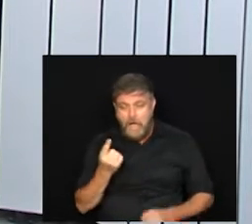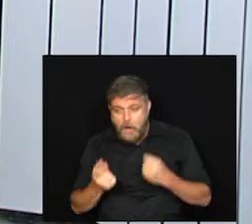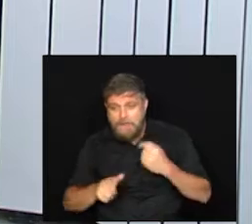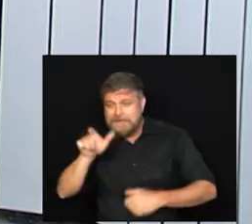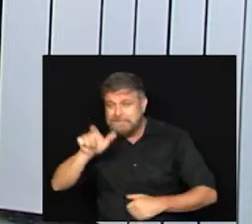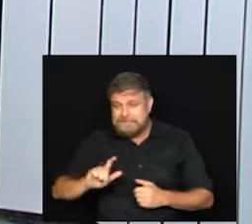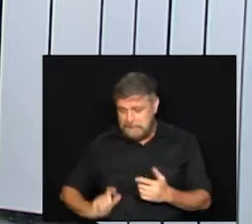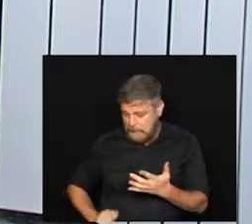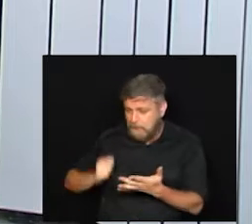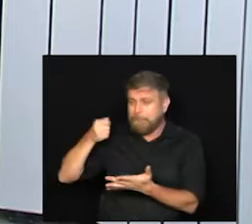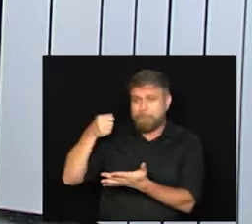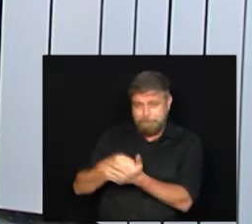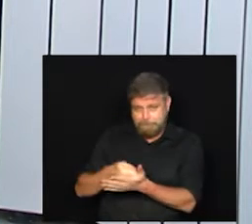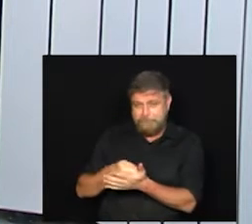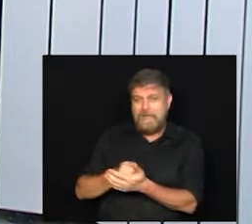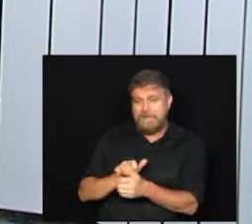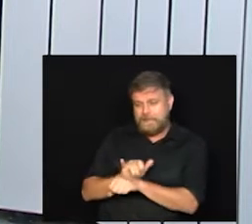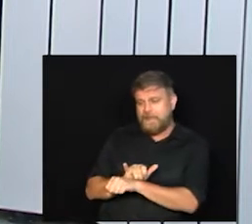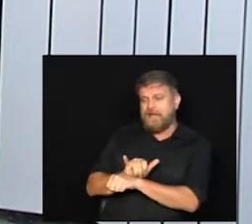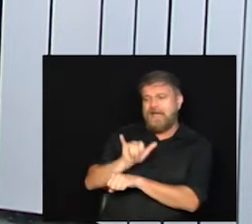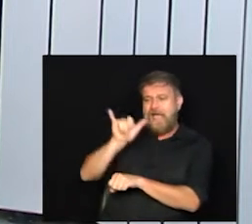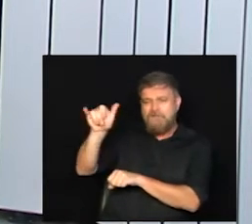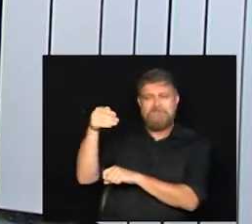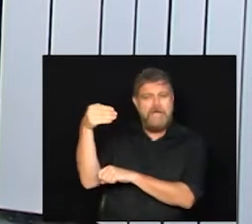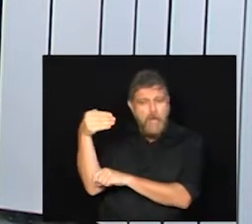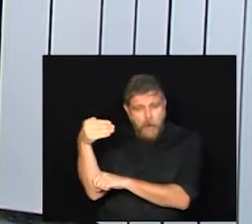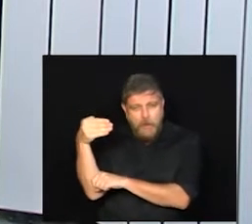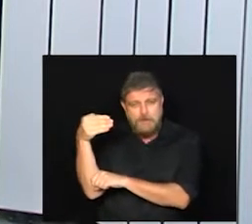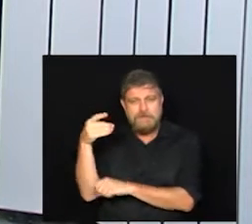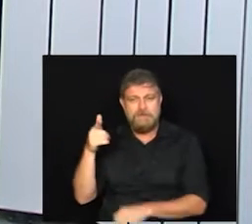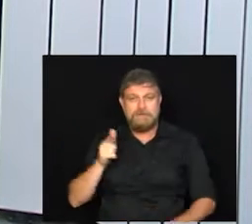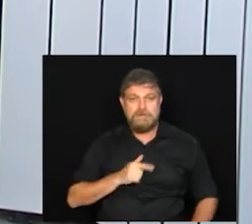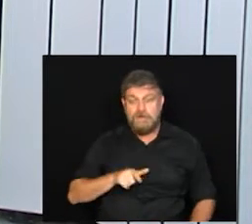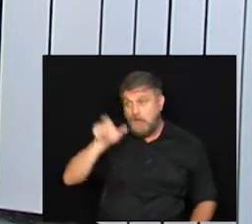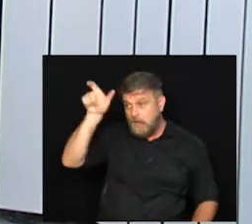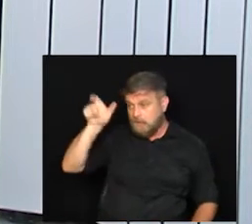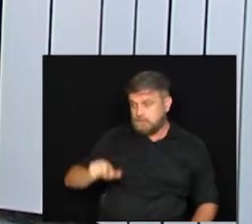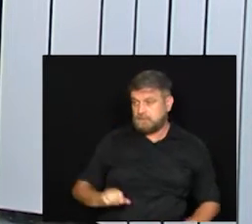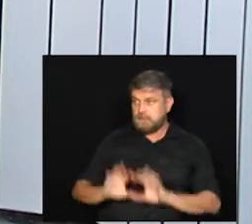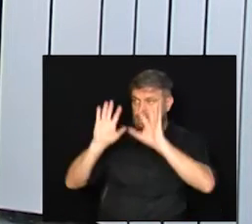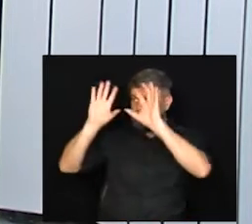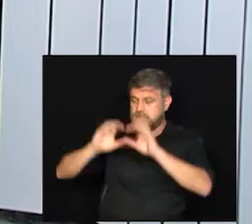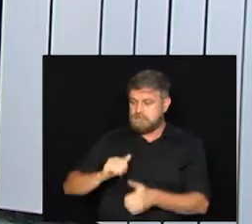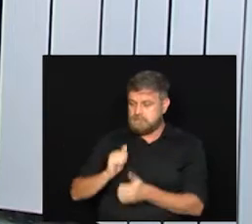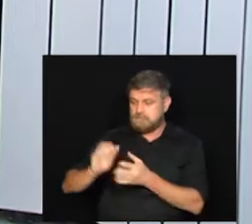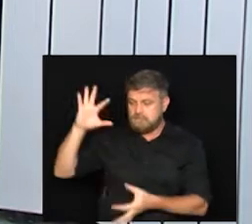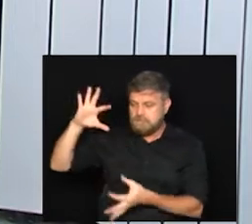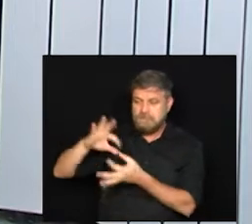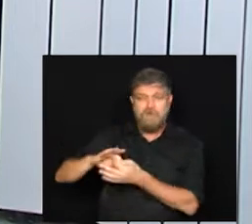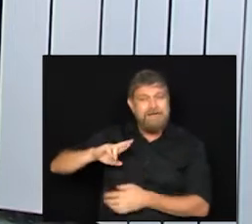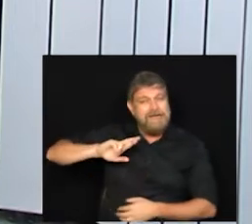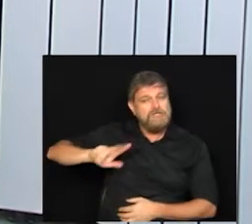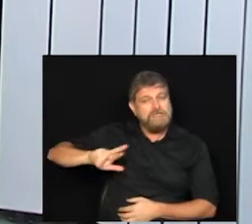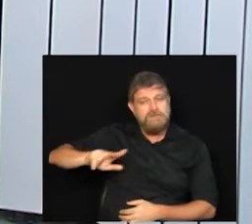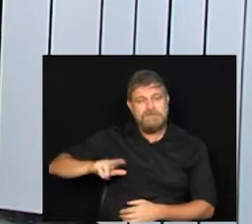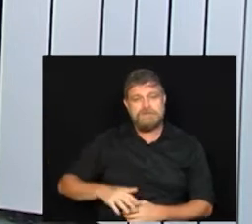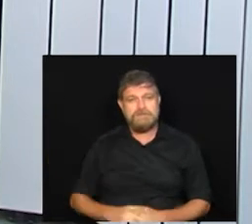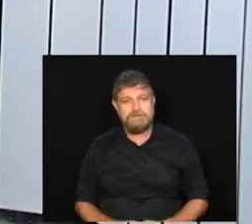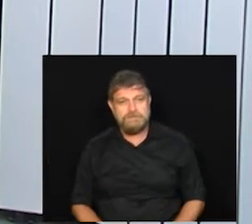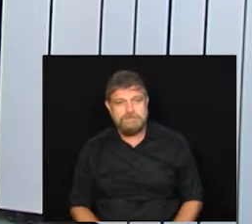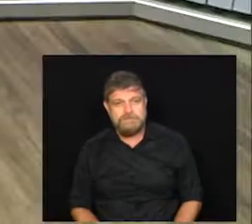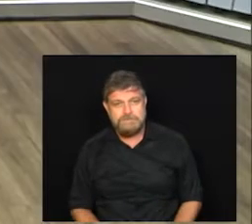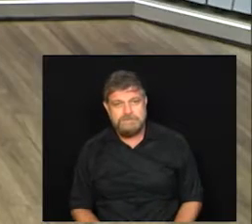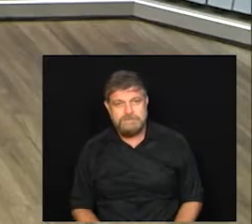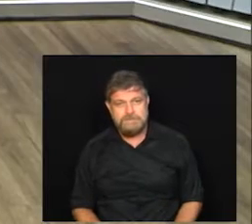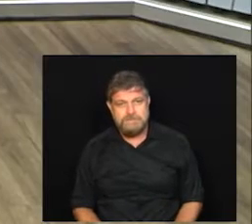precisam custear a passagem, hotel, então felizmente no futevôlei não é assim. Você está com... Isso é uma